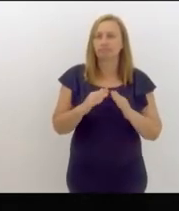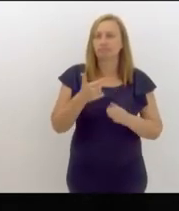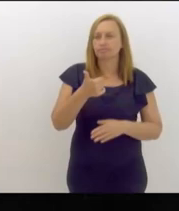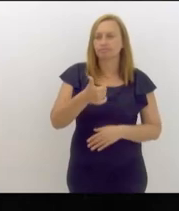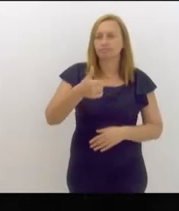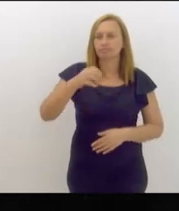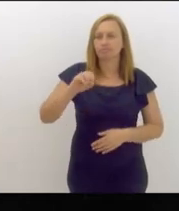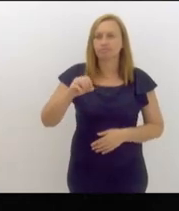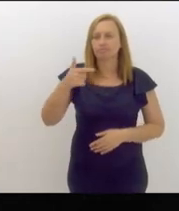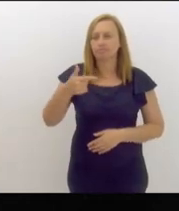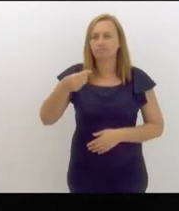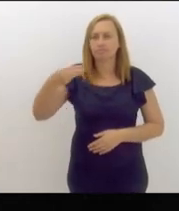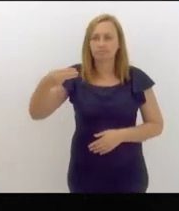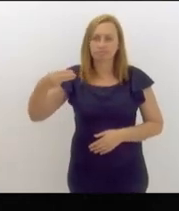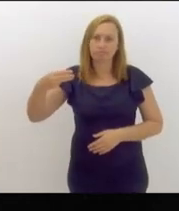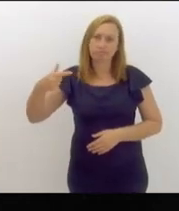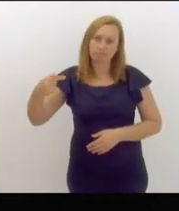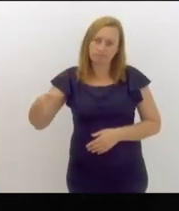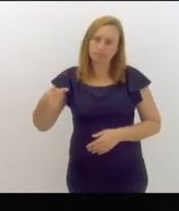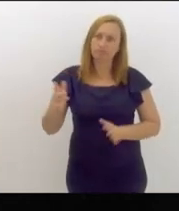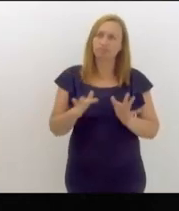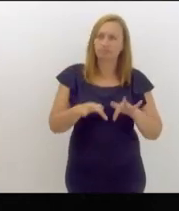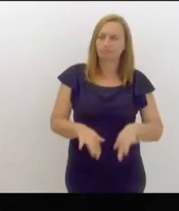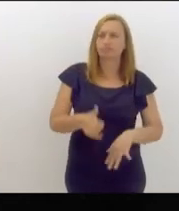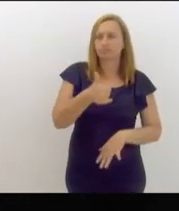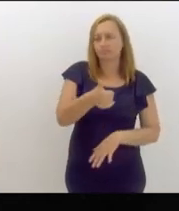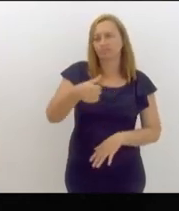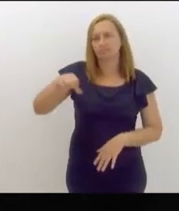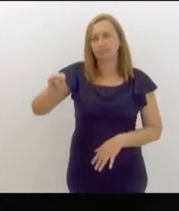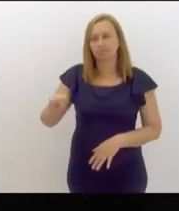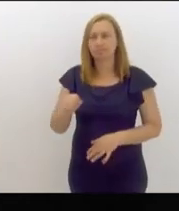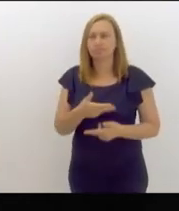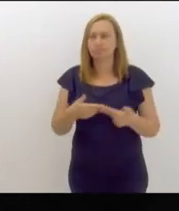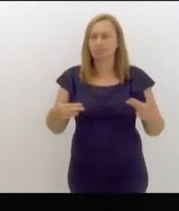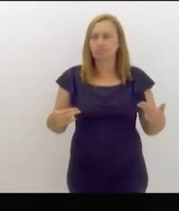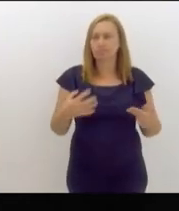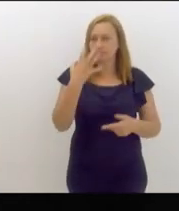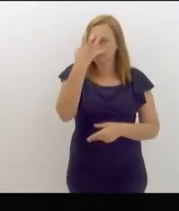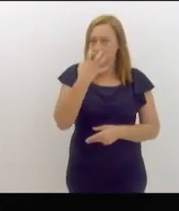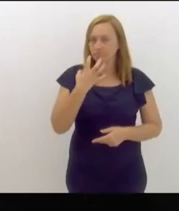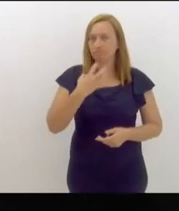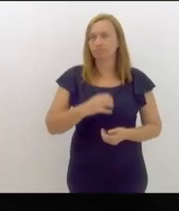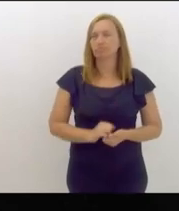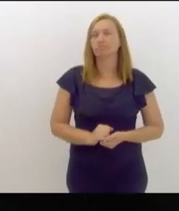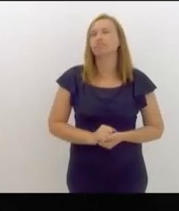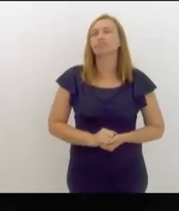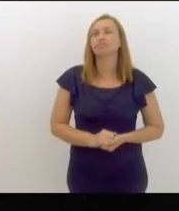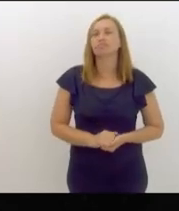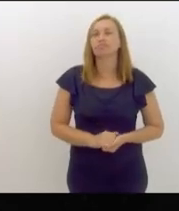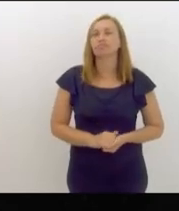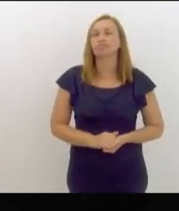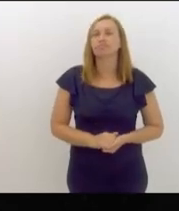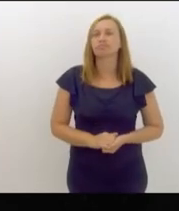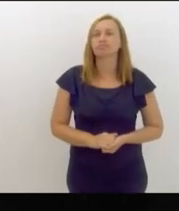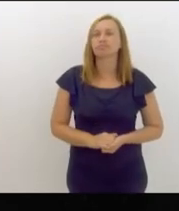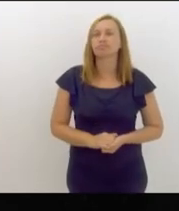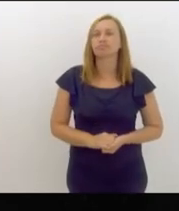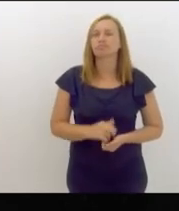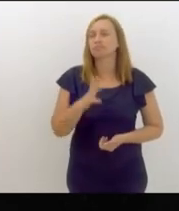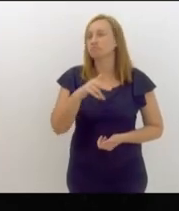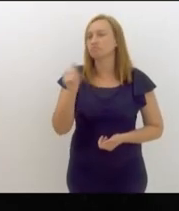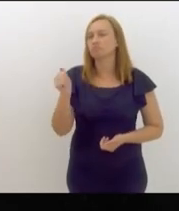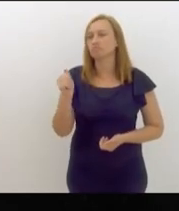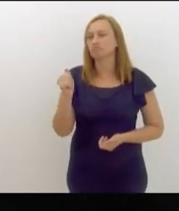que finalizou em 2018 e foram apontado algumas coisas gravíssimas como por exemplo que nunca foram